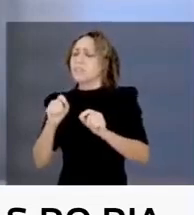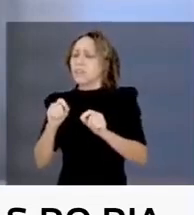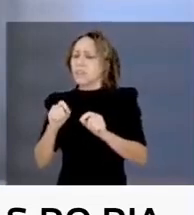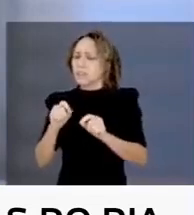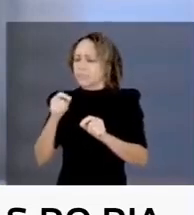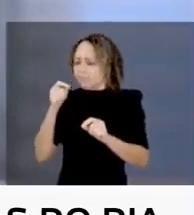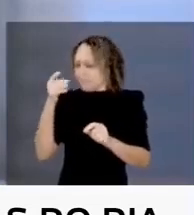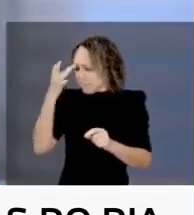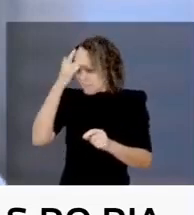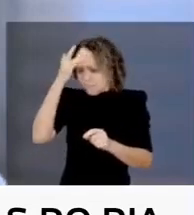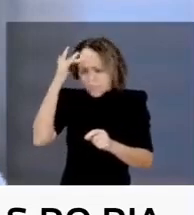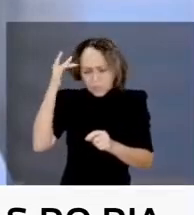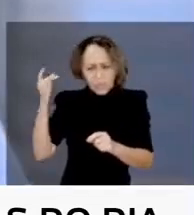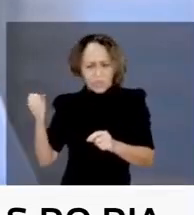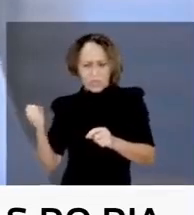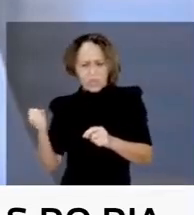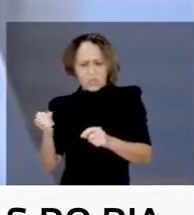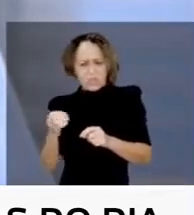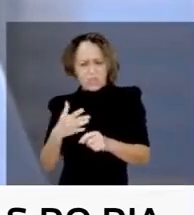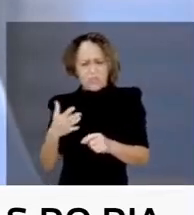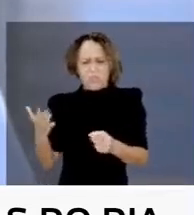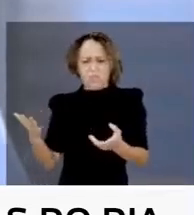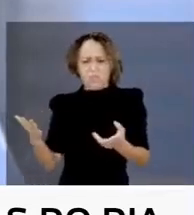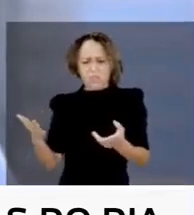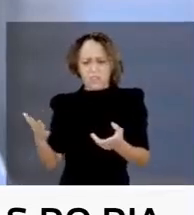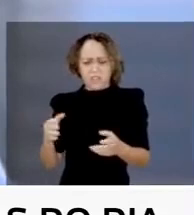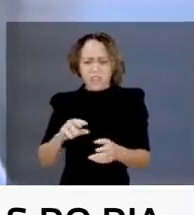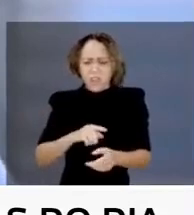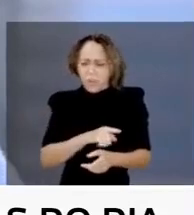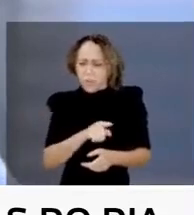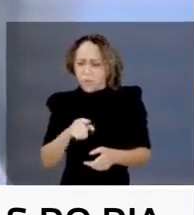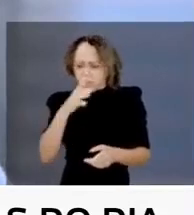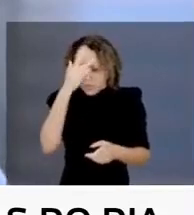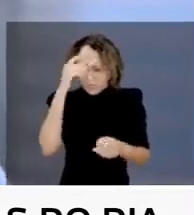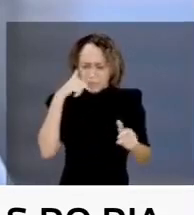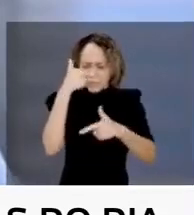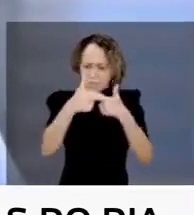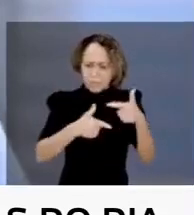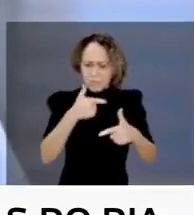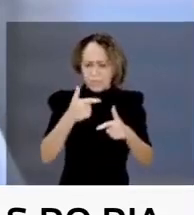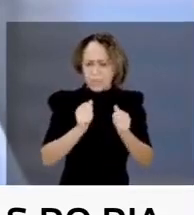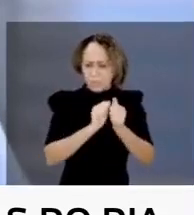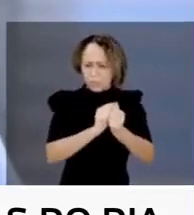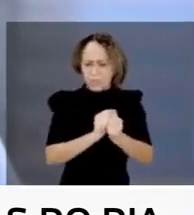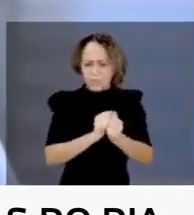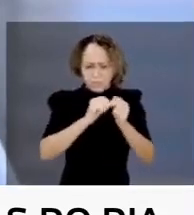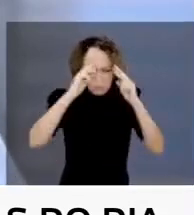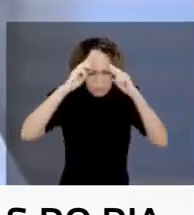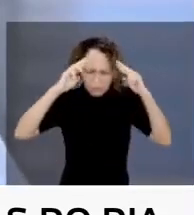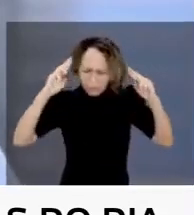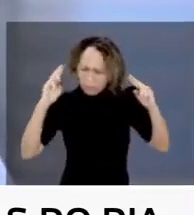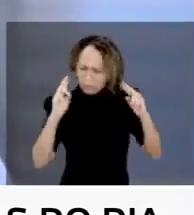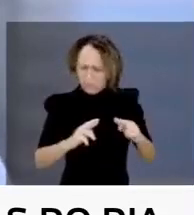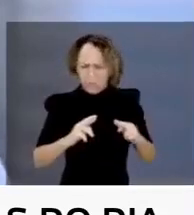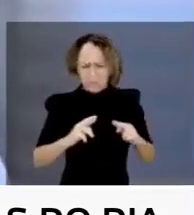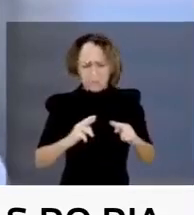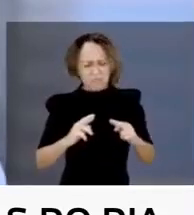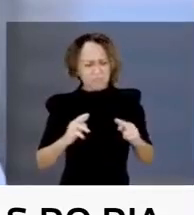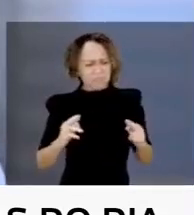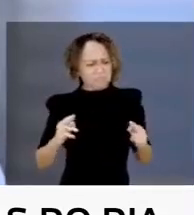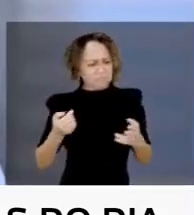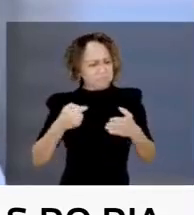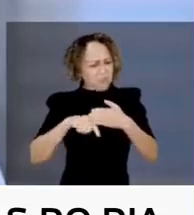E obviamente que eles não vão repetir a passagem dele pelo governo. Não há necessidade. Eu poderia te dizer, se eu